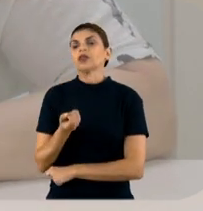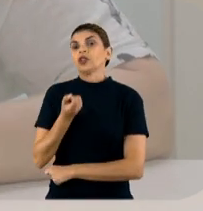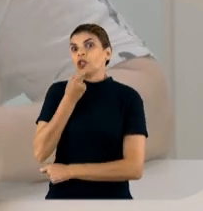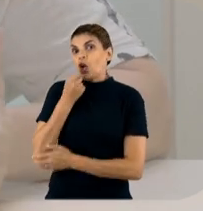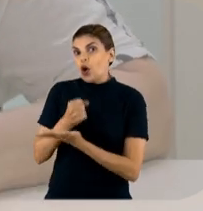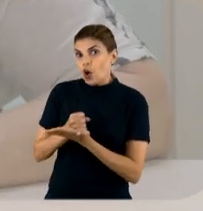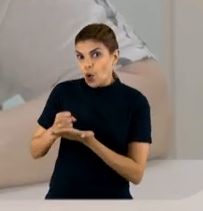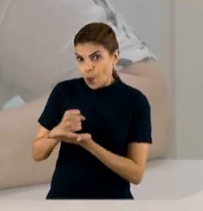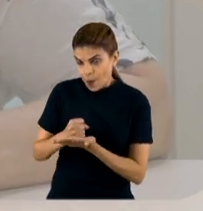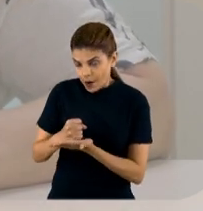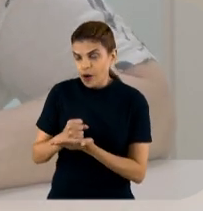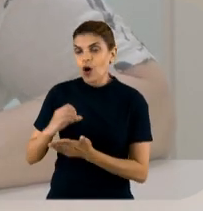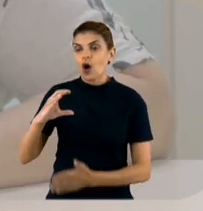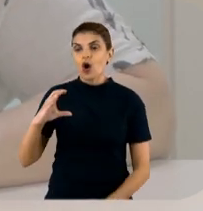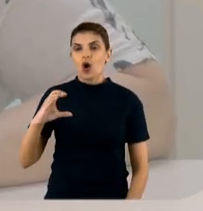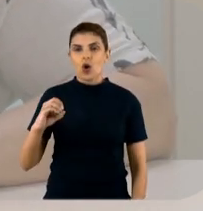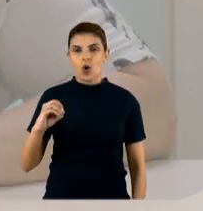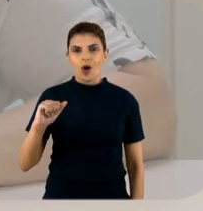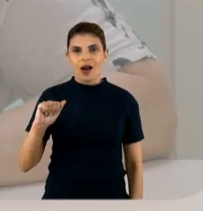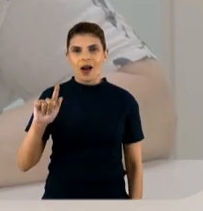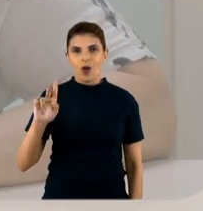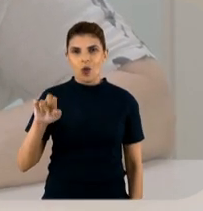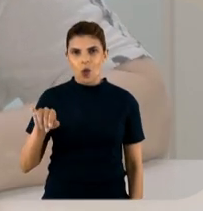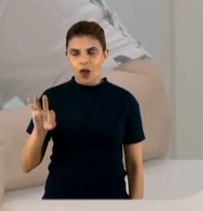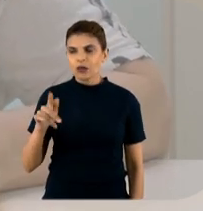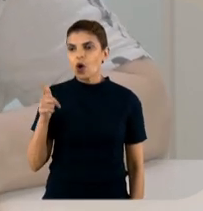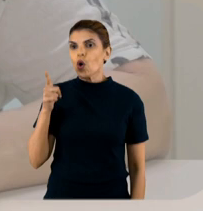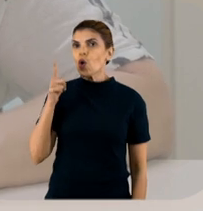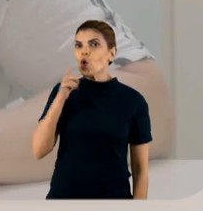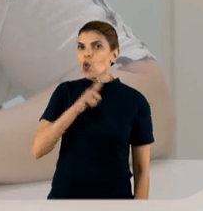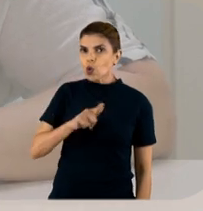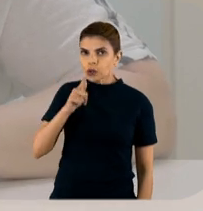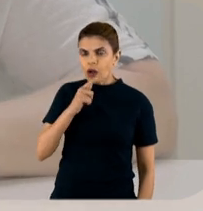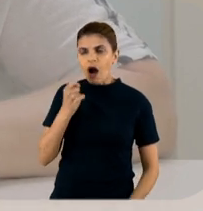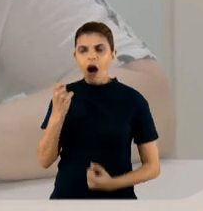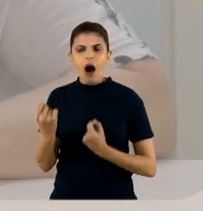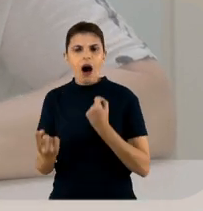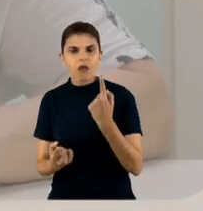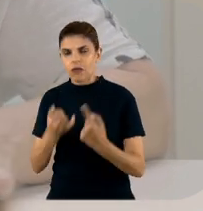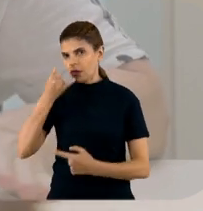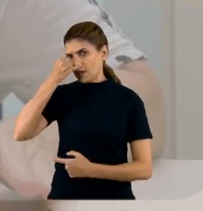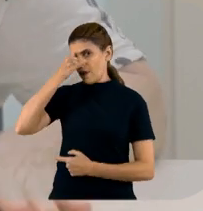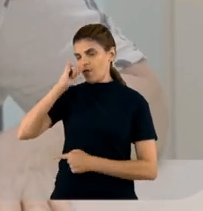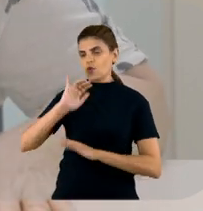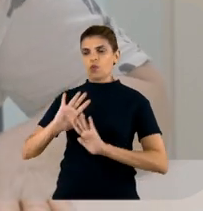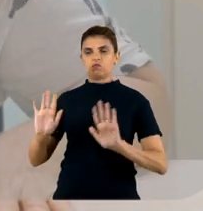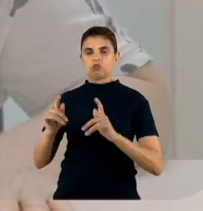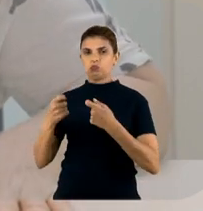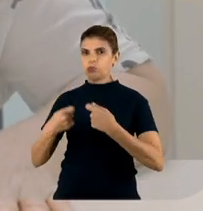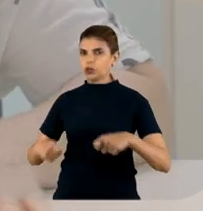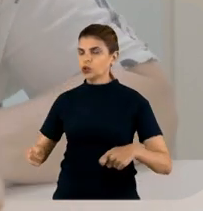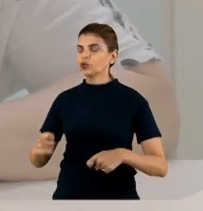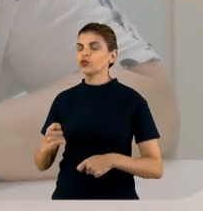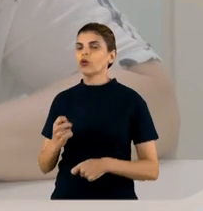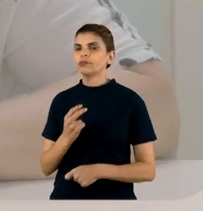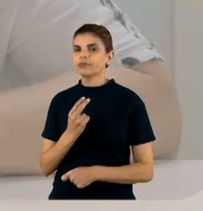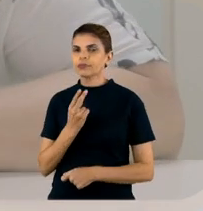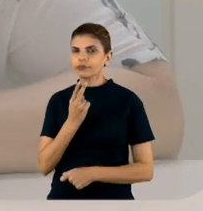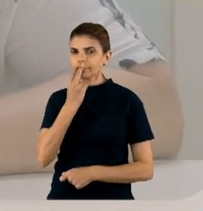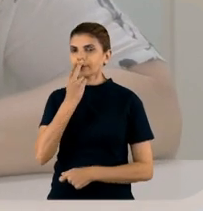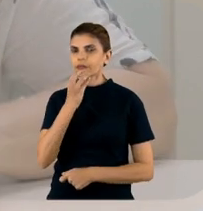esse anticoagulante logo na chegada e se conseguiu eh em alguns casos evitar a intubação